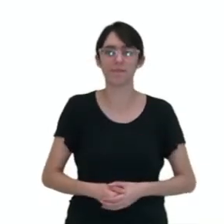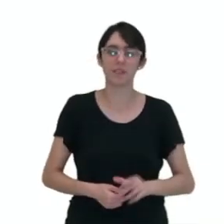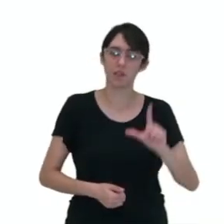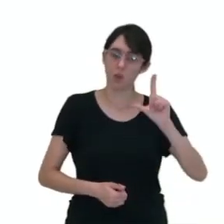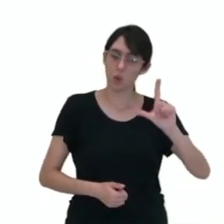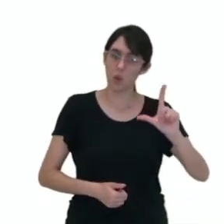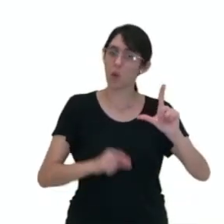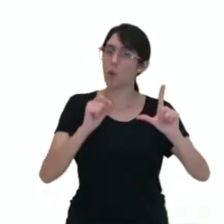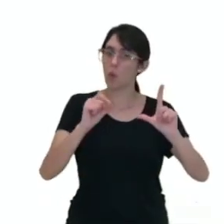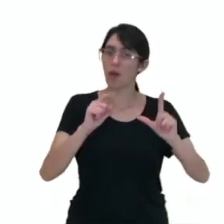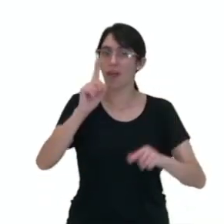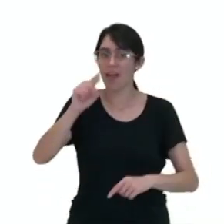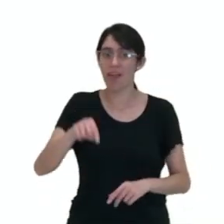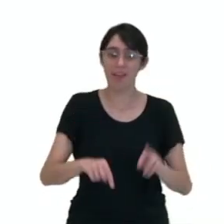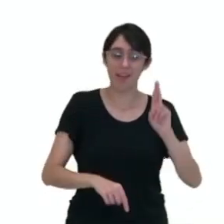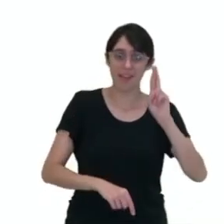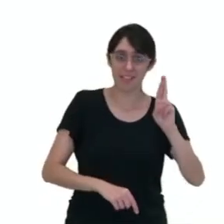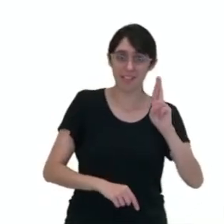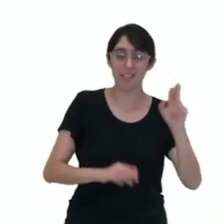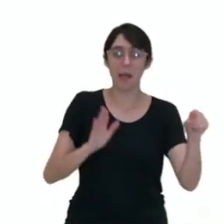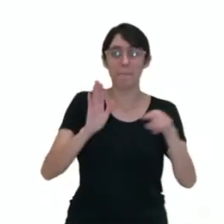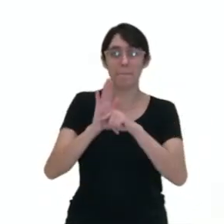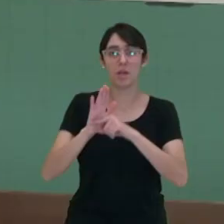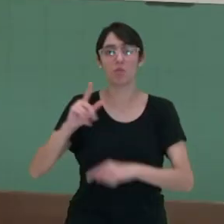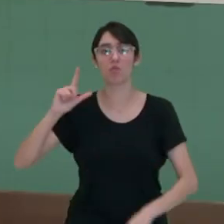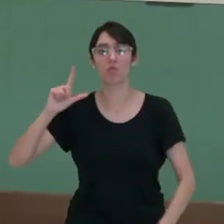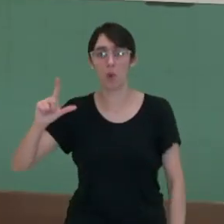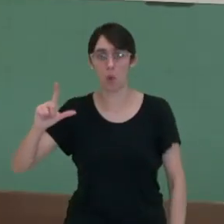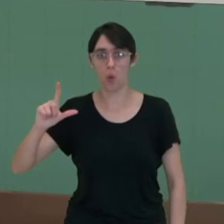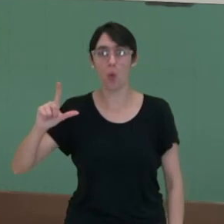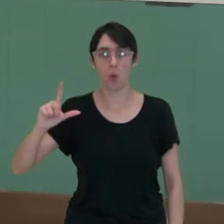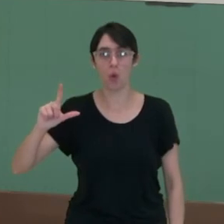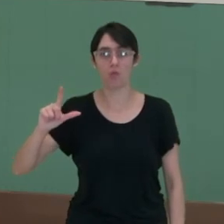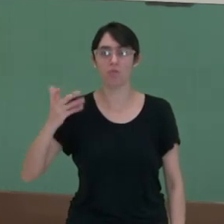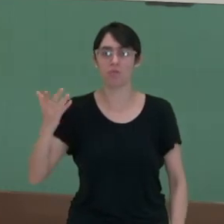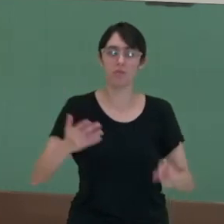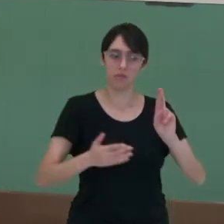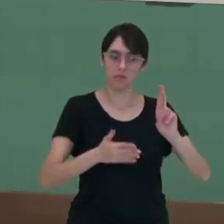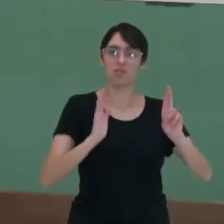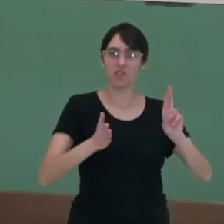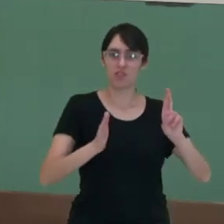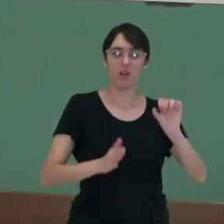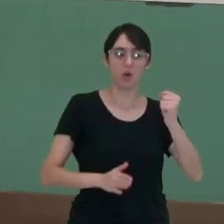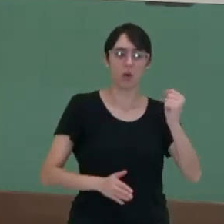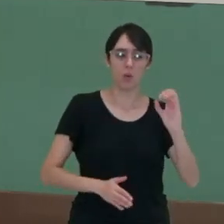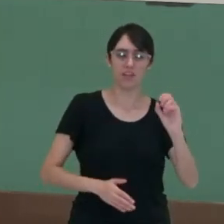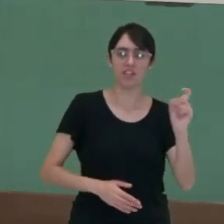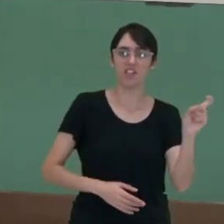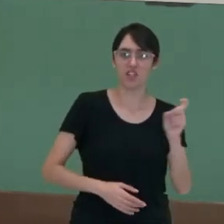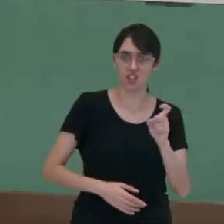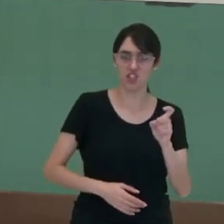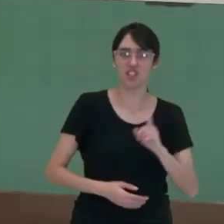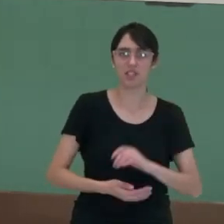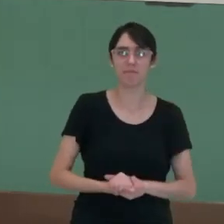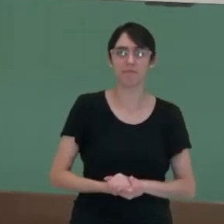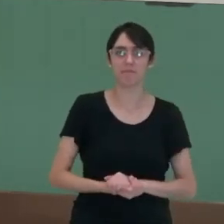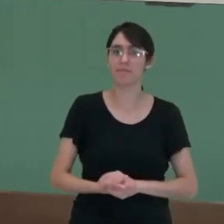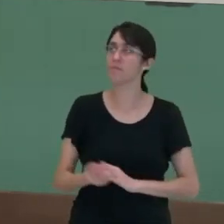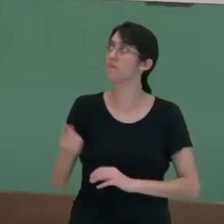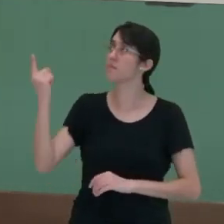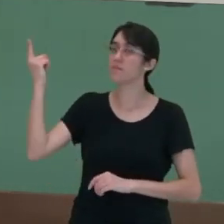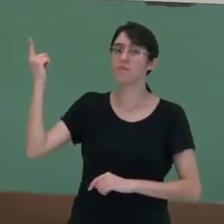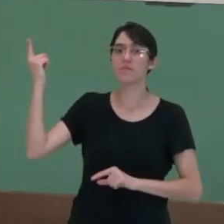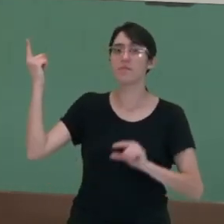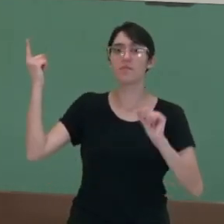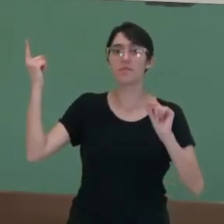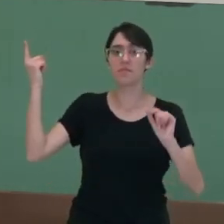é a receita menos o lucro. A receita a gente acabou de calcular, que é 80x, e este daqui era a